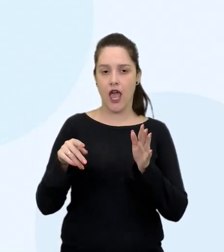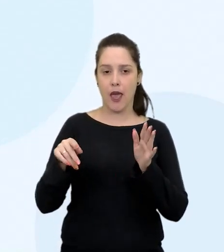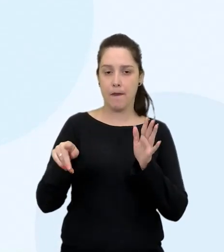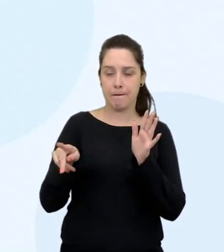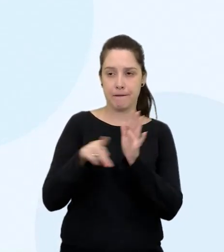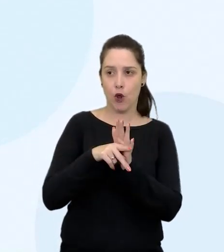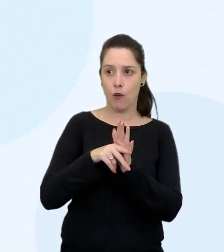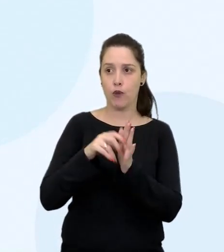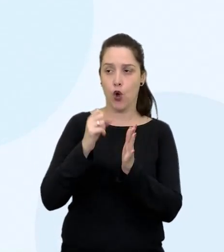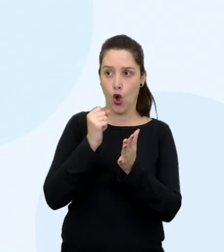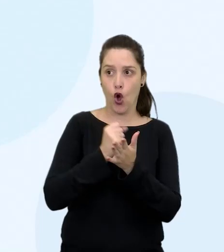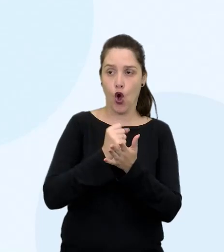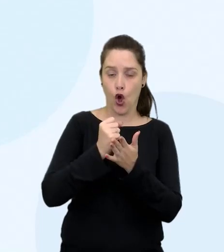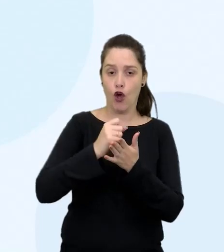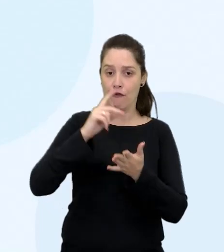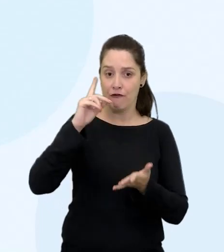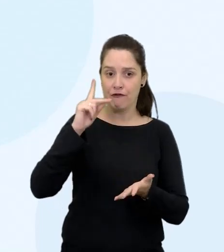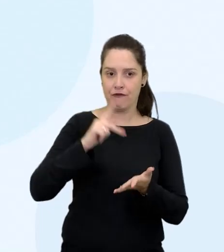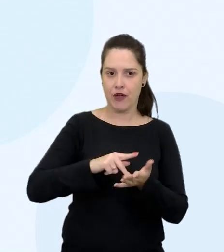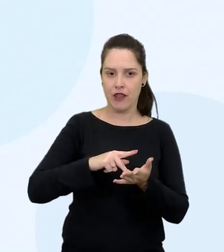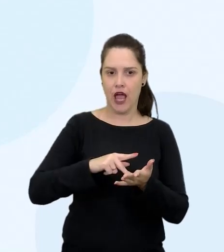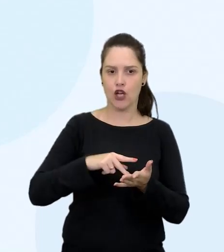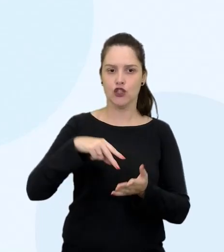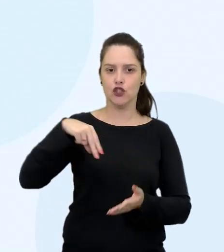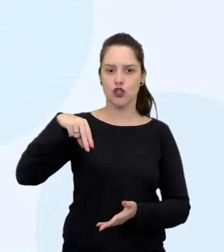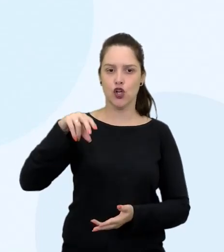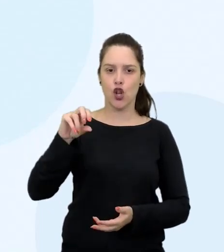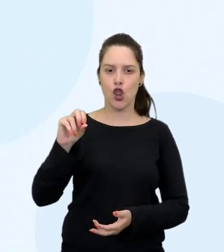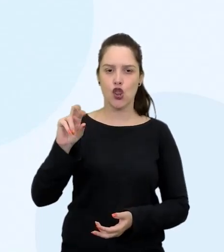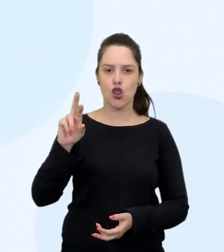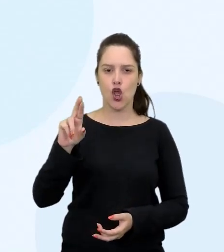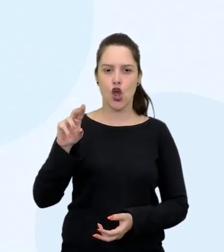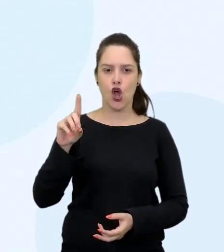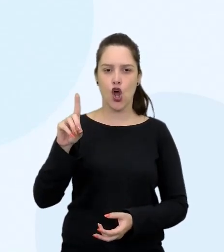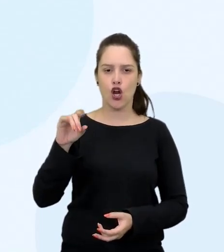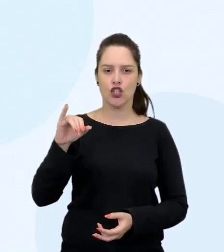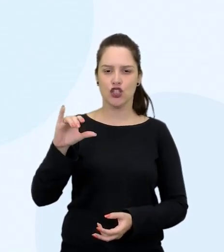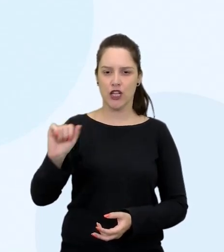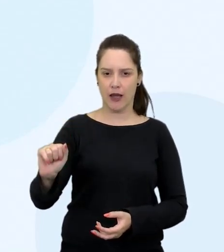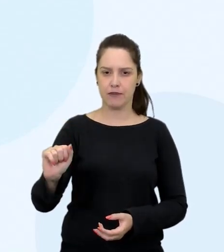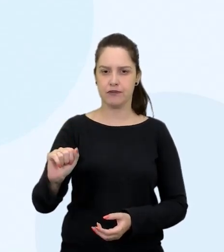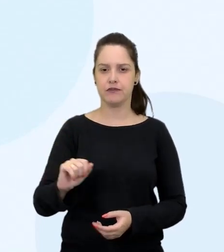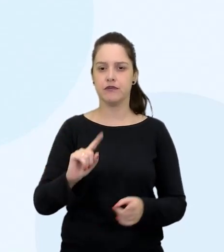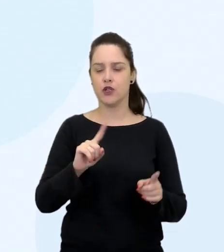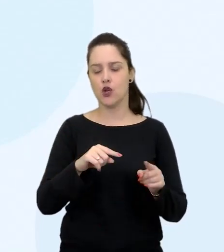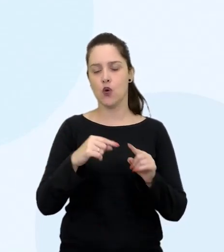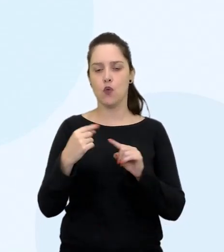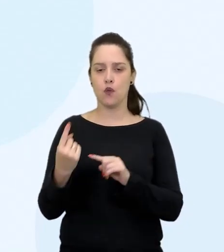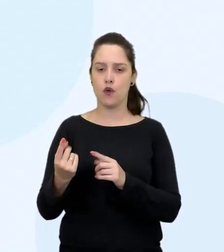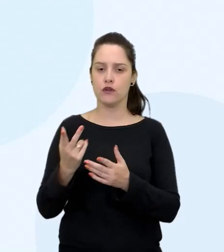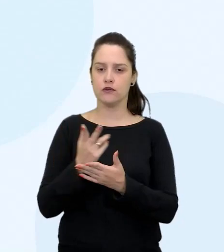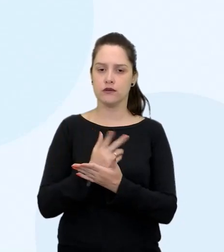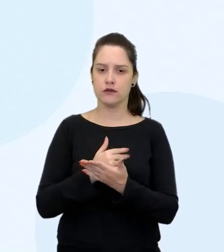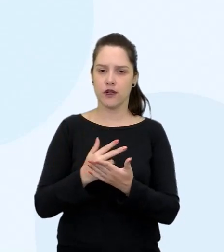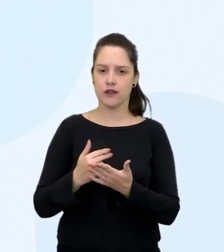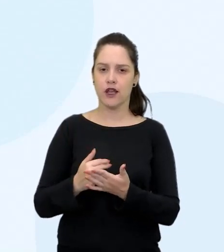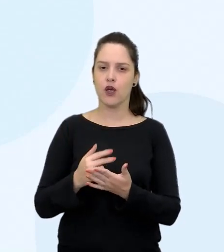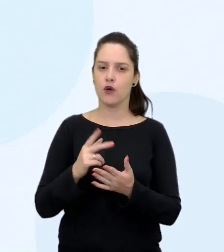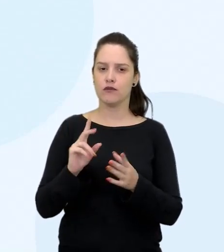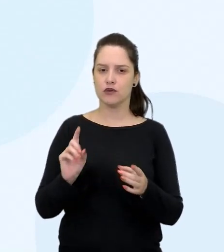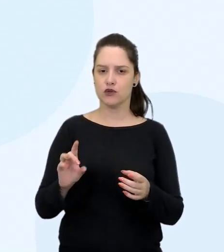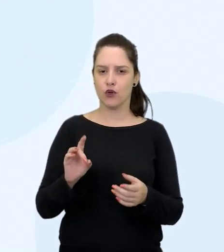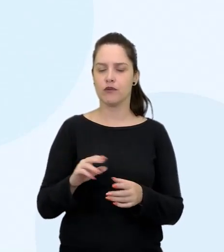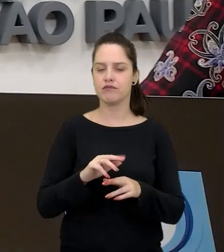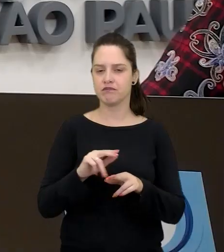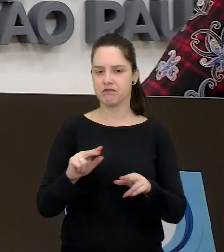original, mas aí vocês podem ler também uma atualização dela que o Neil Gaiman escreveu sobre a mitologia nórdica, e é outro livro legal para vocês, né? Aliás, o